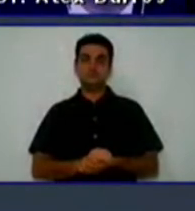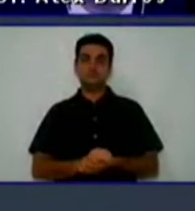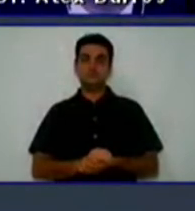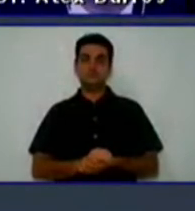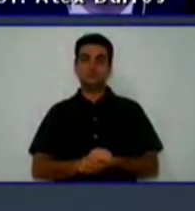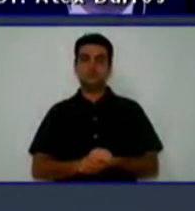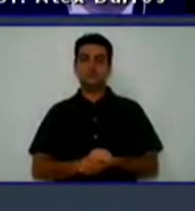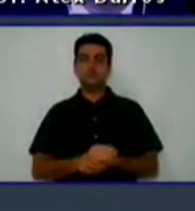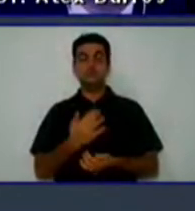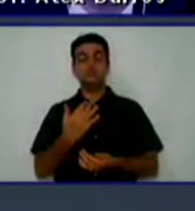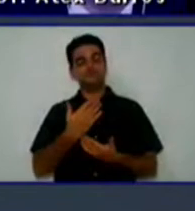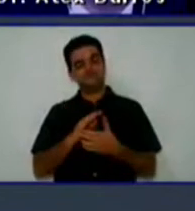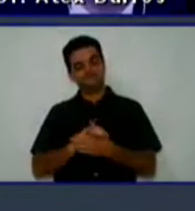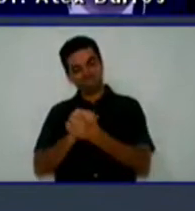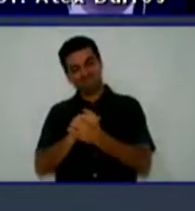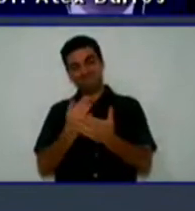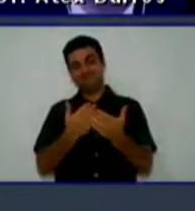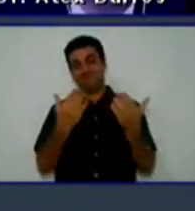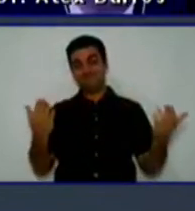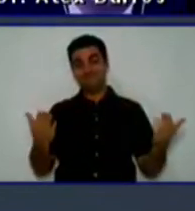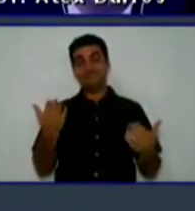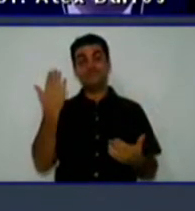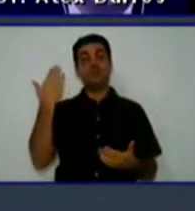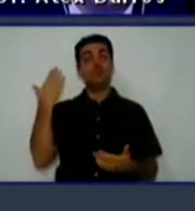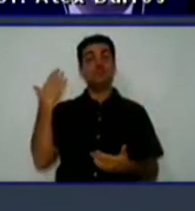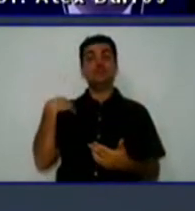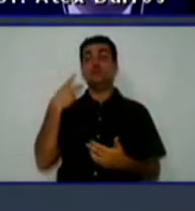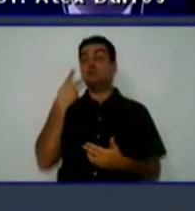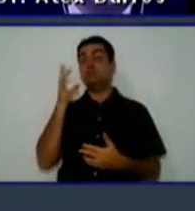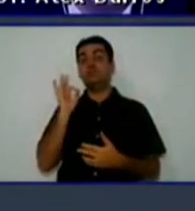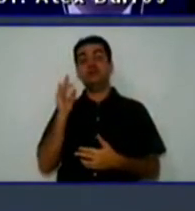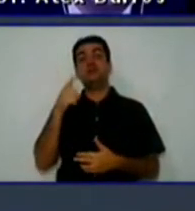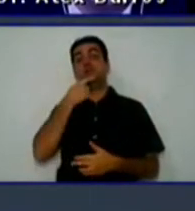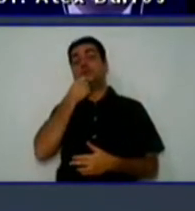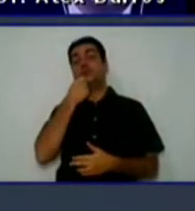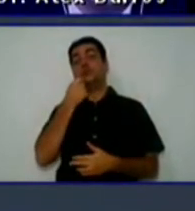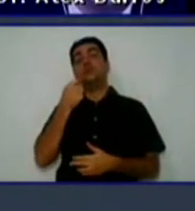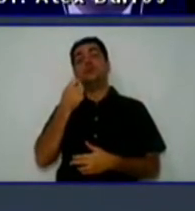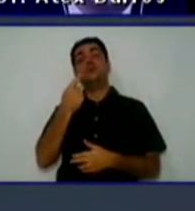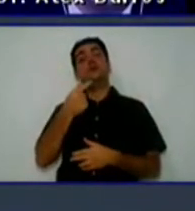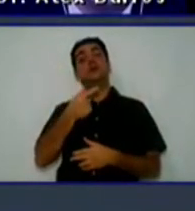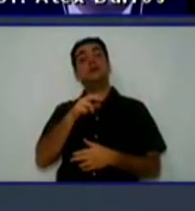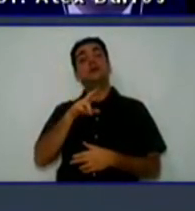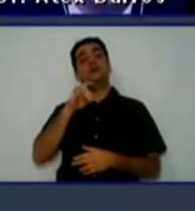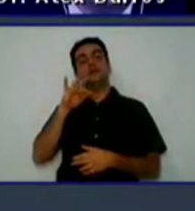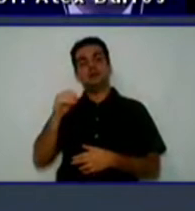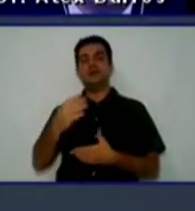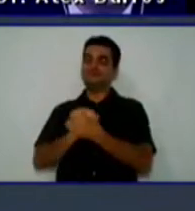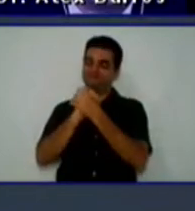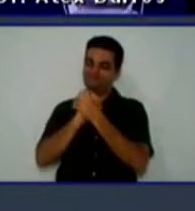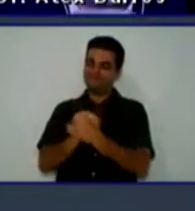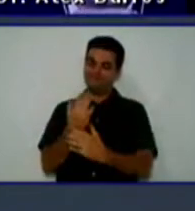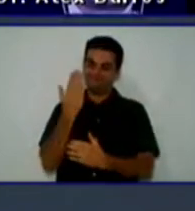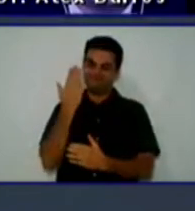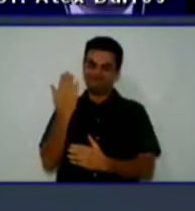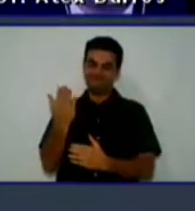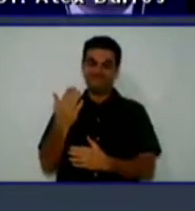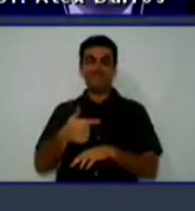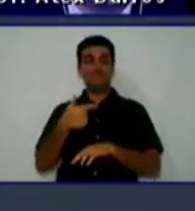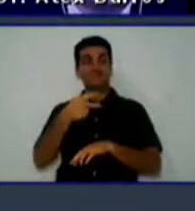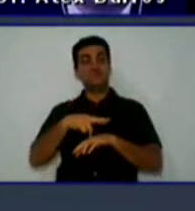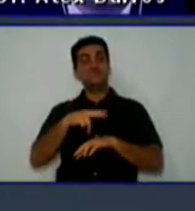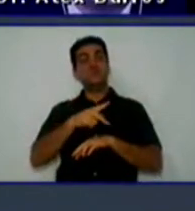Os colegas, deixei de cumprimentar naquela rápida intervenção o doutor Renato Bril, cumprimento agora o vice-procurador-geral eleitoral